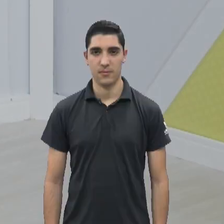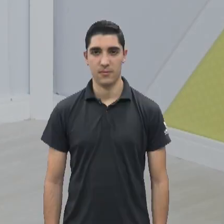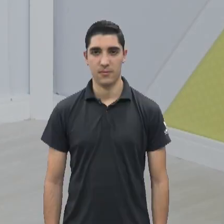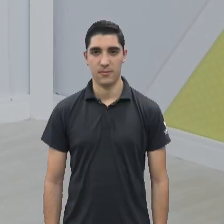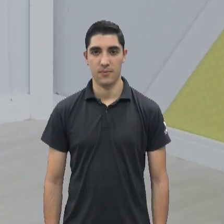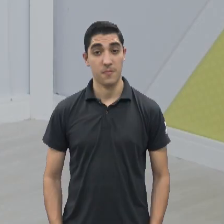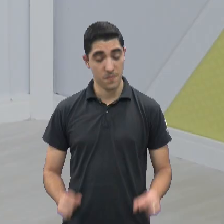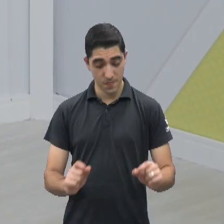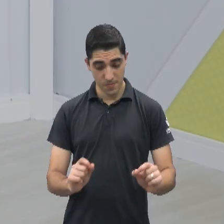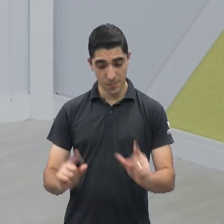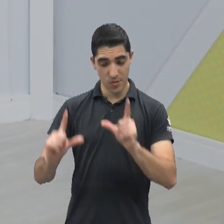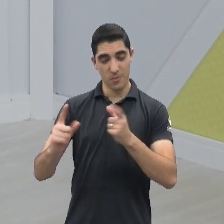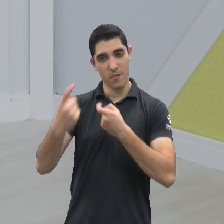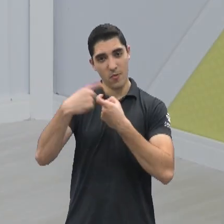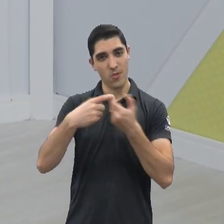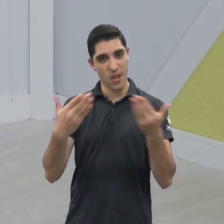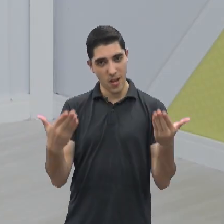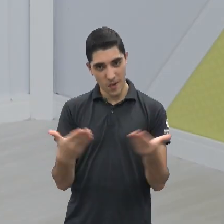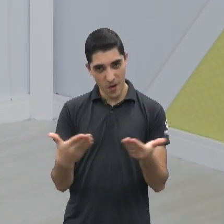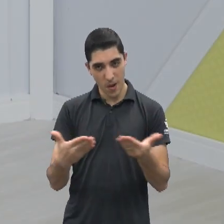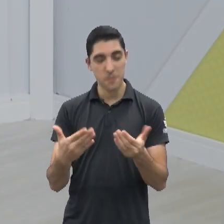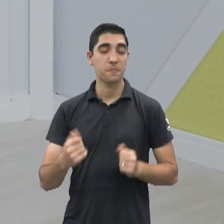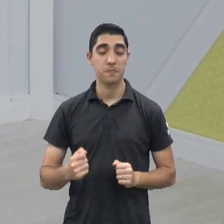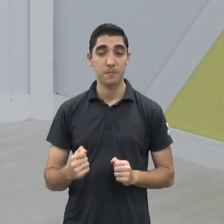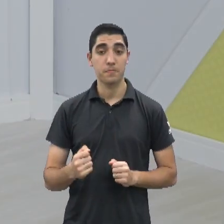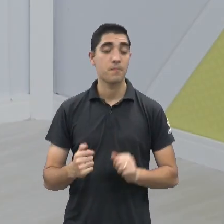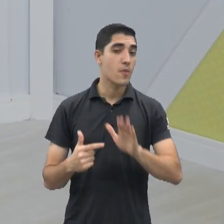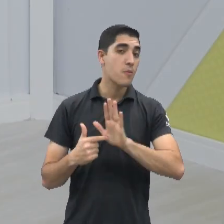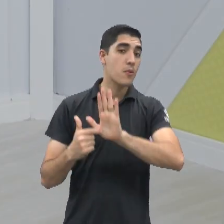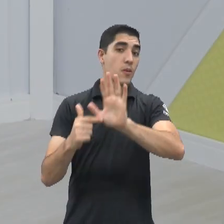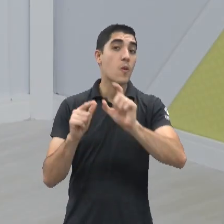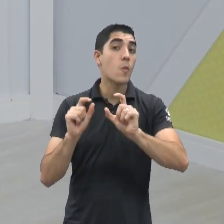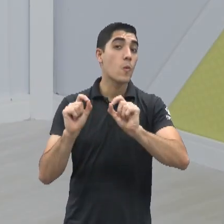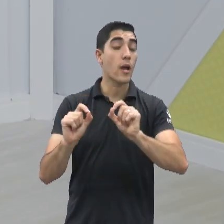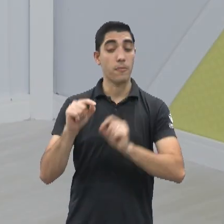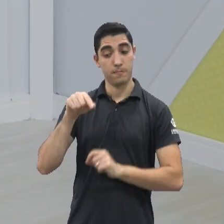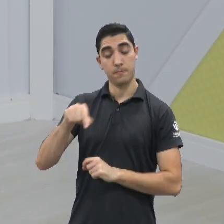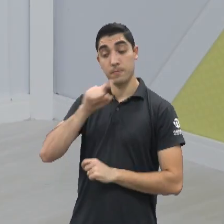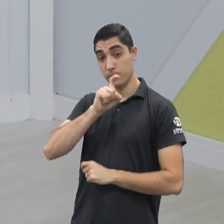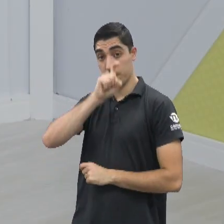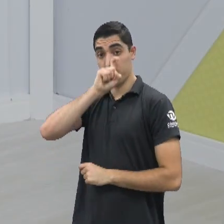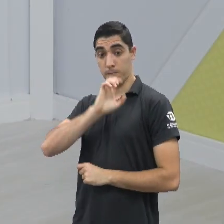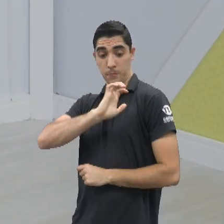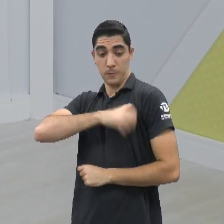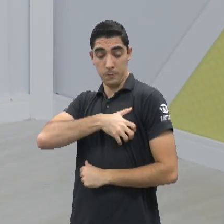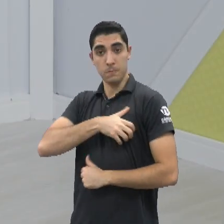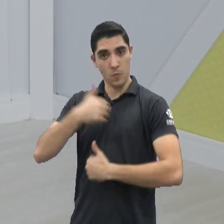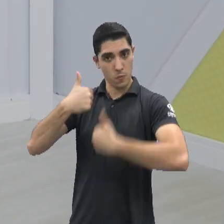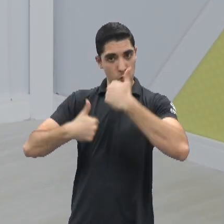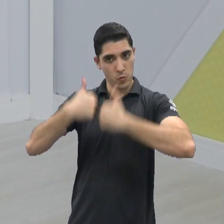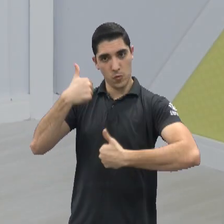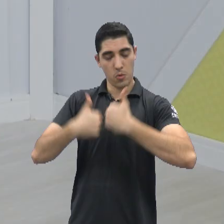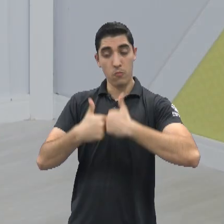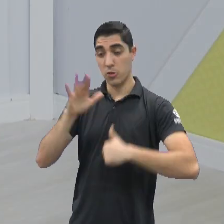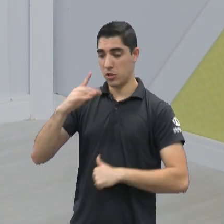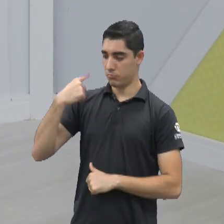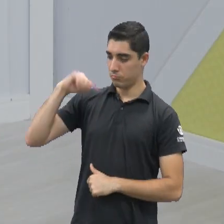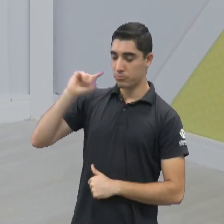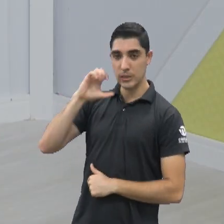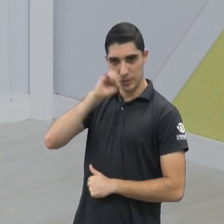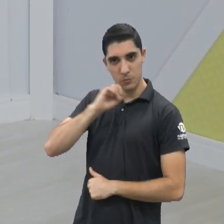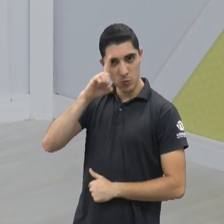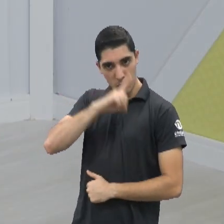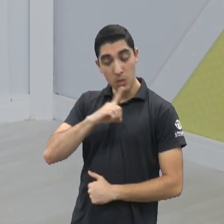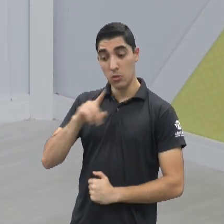Estamos de volta com o último bloco do Hora do Esporte, falando agora da Águia do Vale, porque o São José anunciou no final da última semana